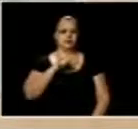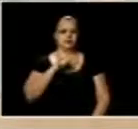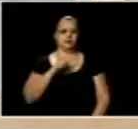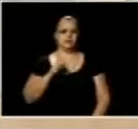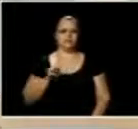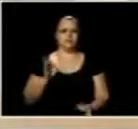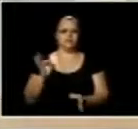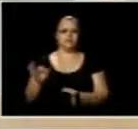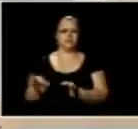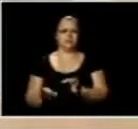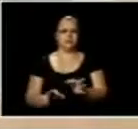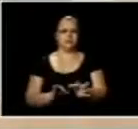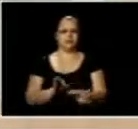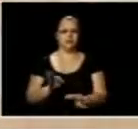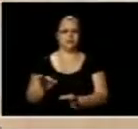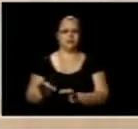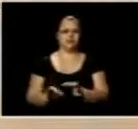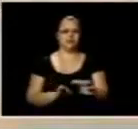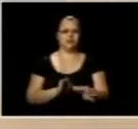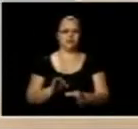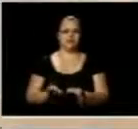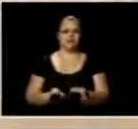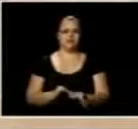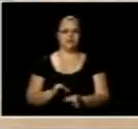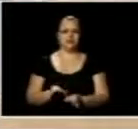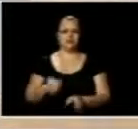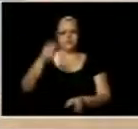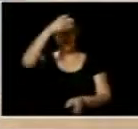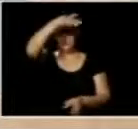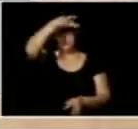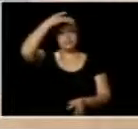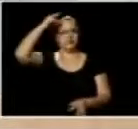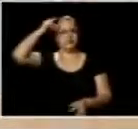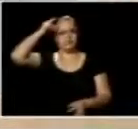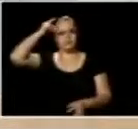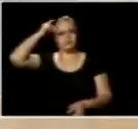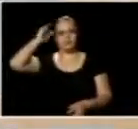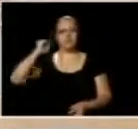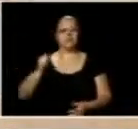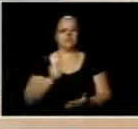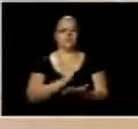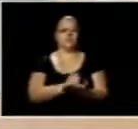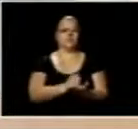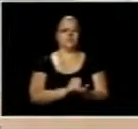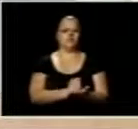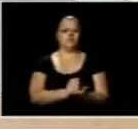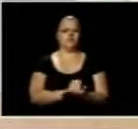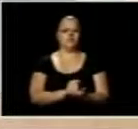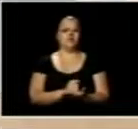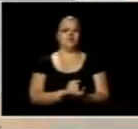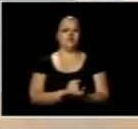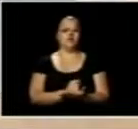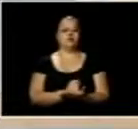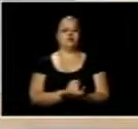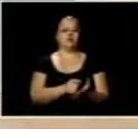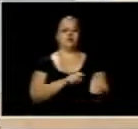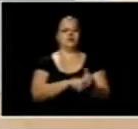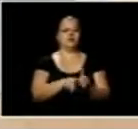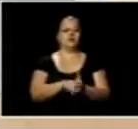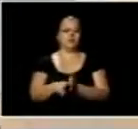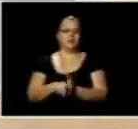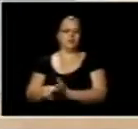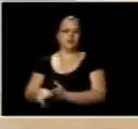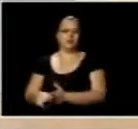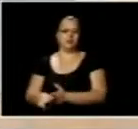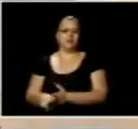pessoa que saiba para poder nós contratarmos e nos auxiliar